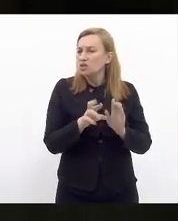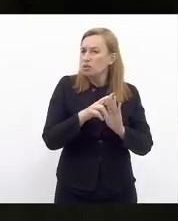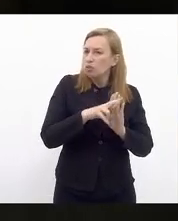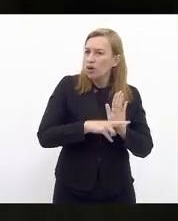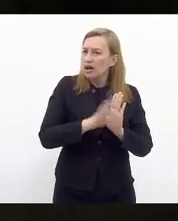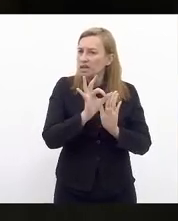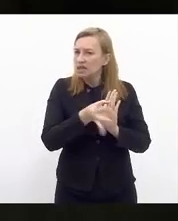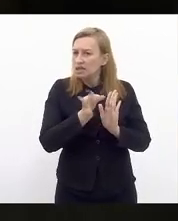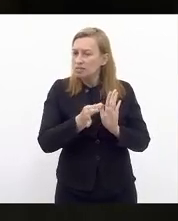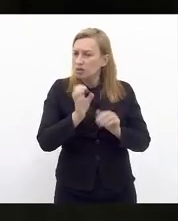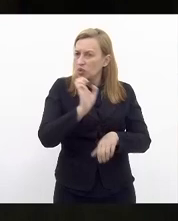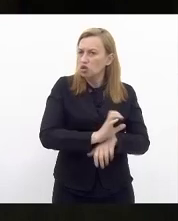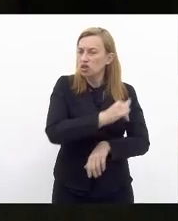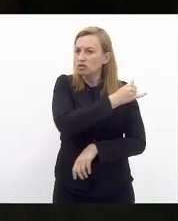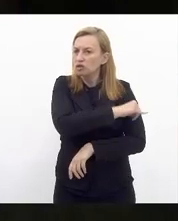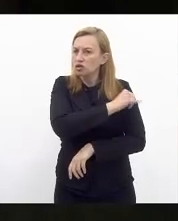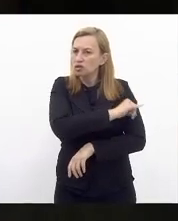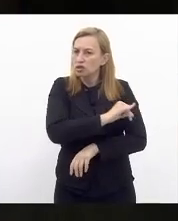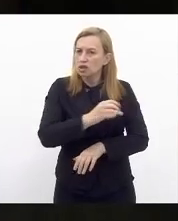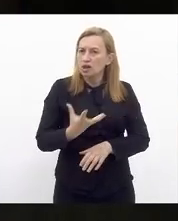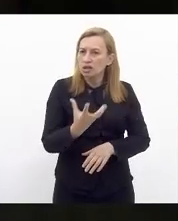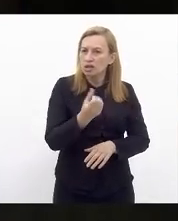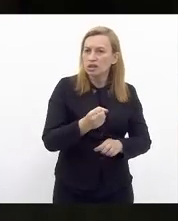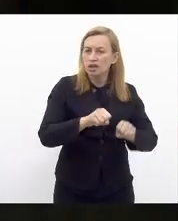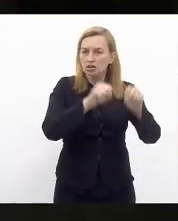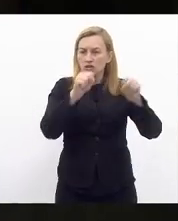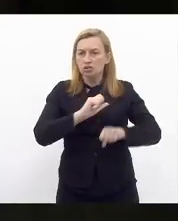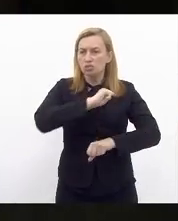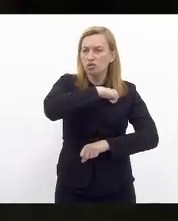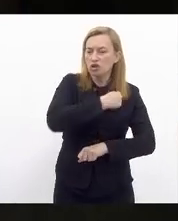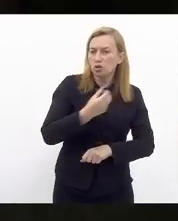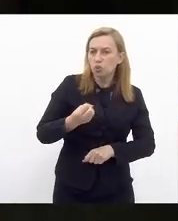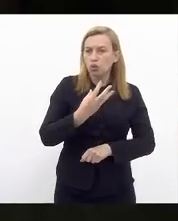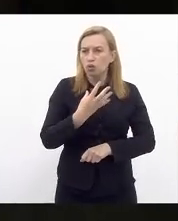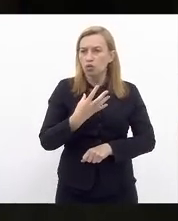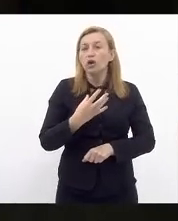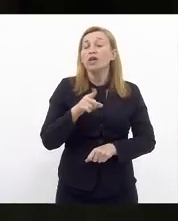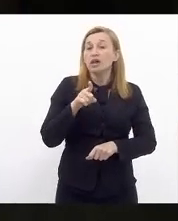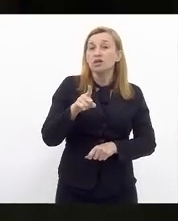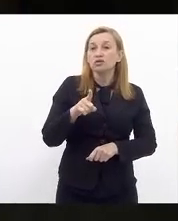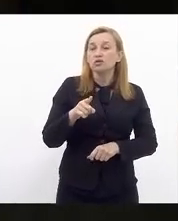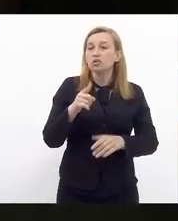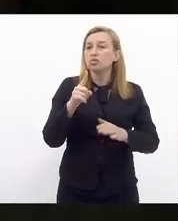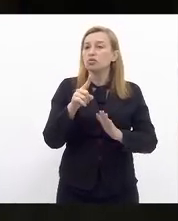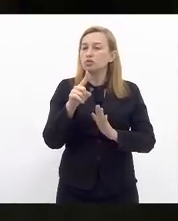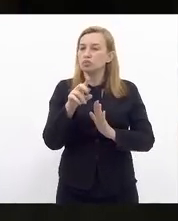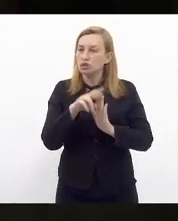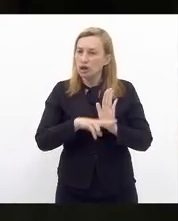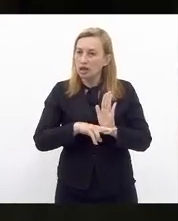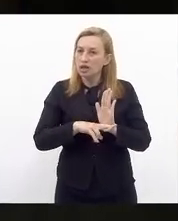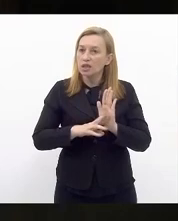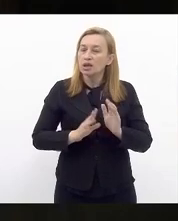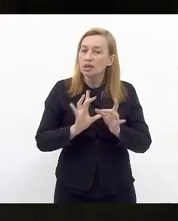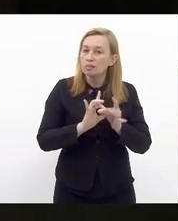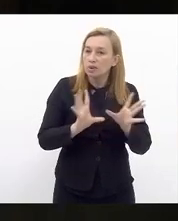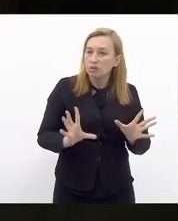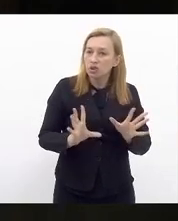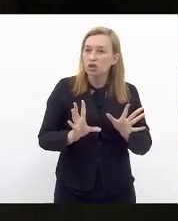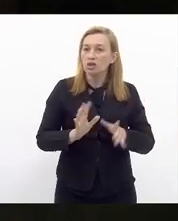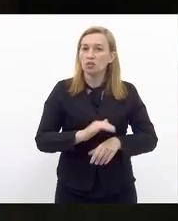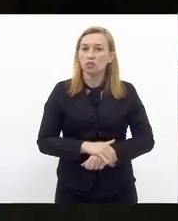para o Estado do Rio de Janeiro aderisse ao novo regime de recuperação fiscal Esse foi um dos fatores que permitiu